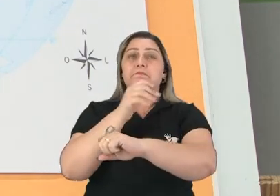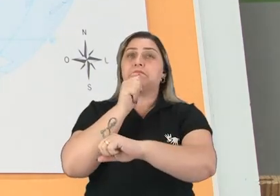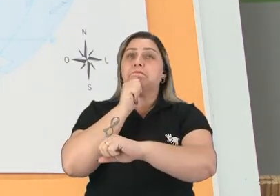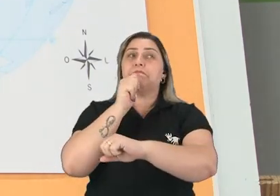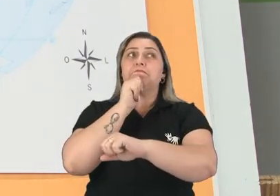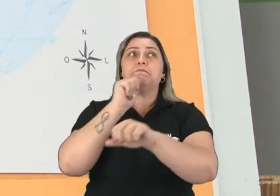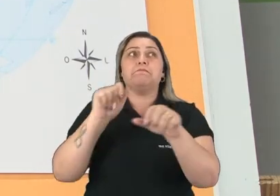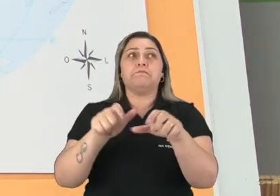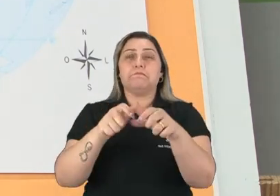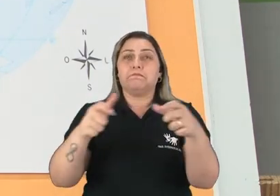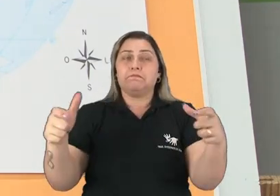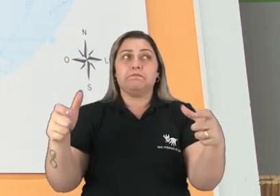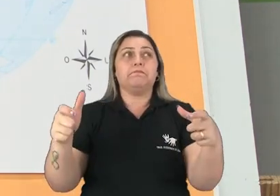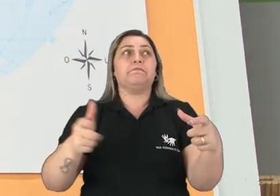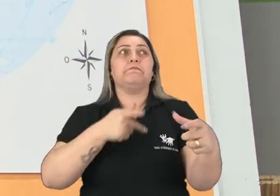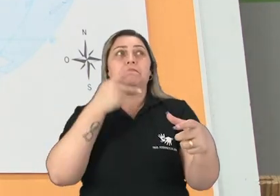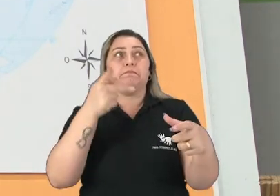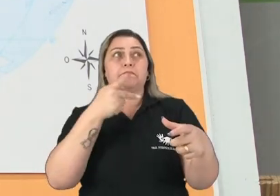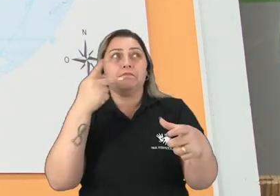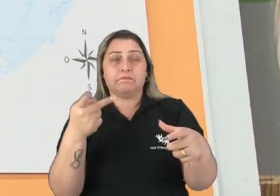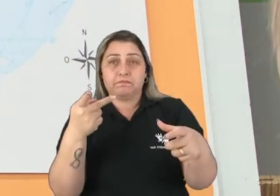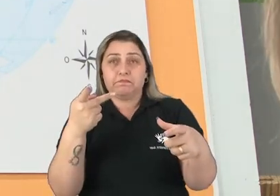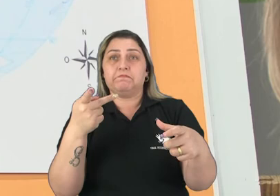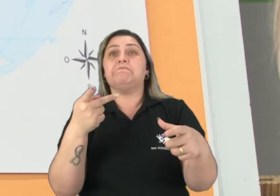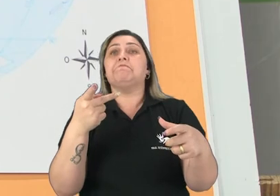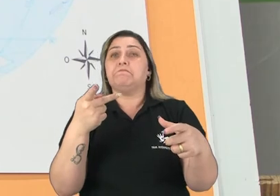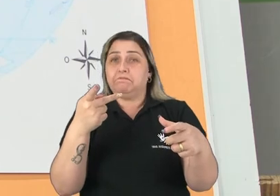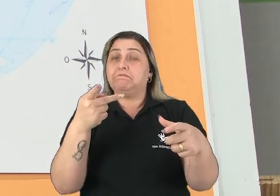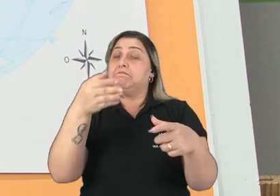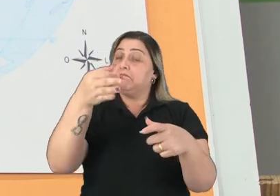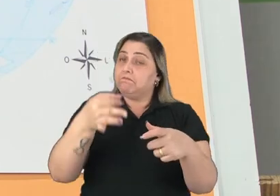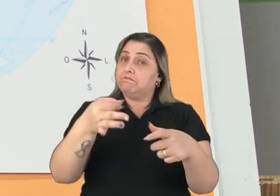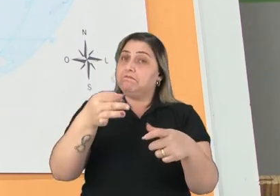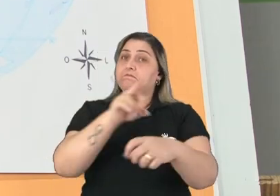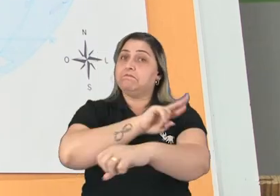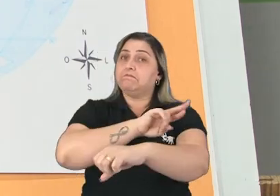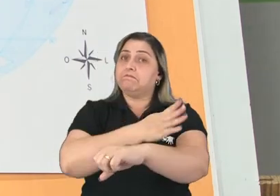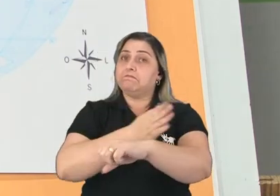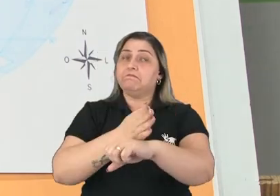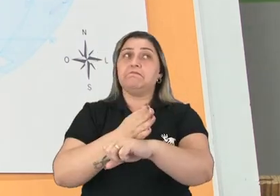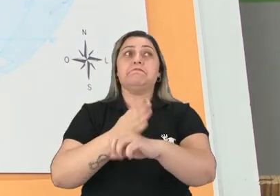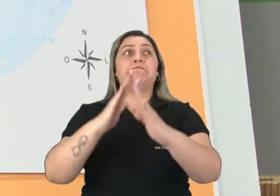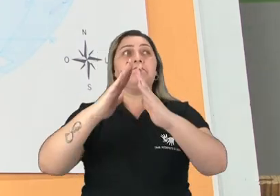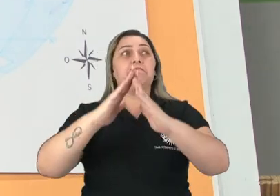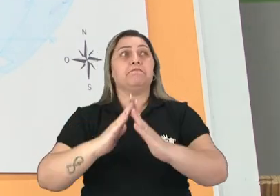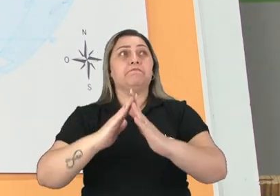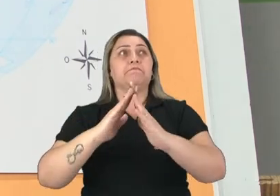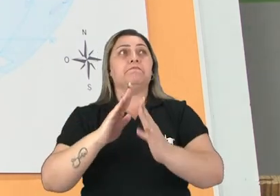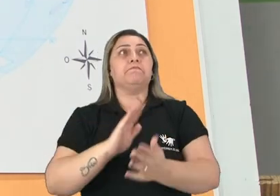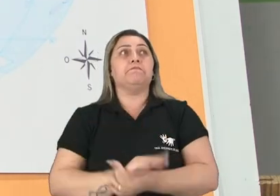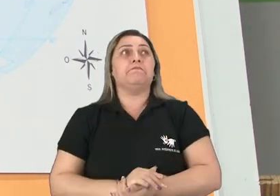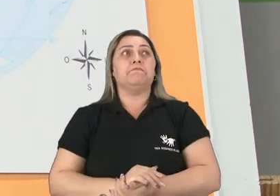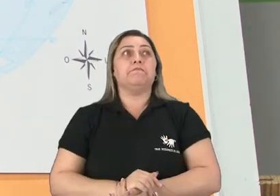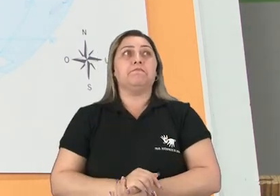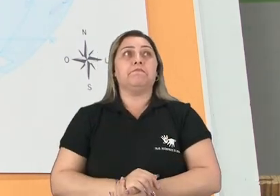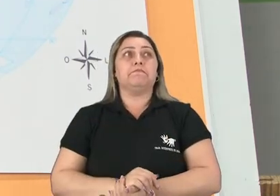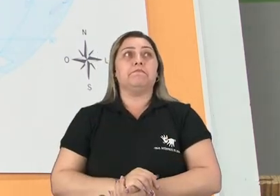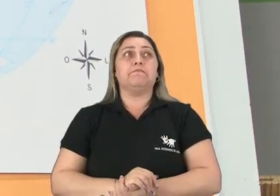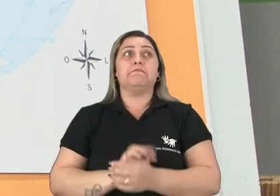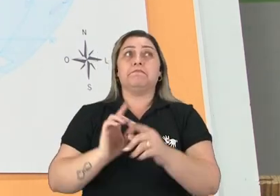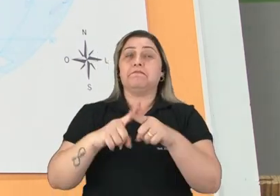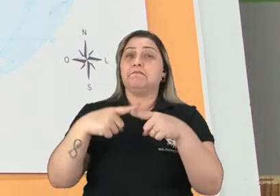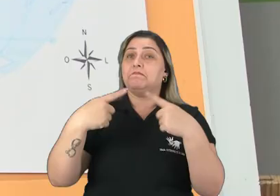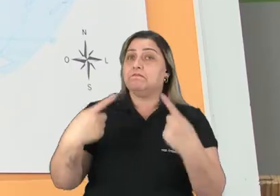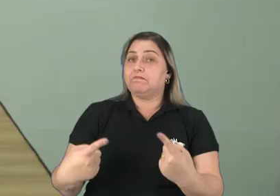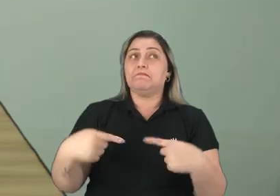muito grande. Dizer que o Pedro mora em Rio Branco, certo. Ele mora em Rio Branco,